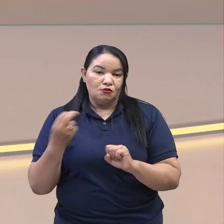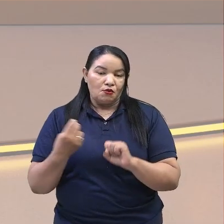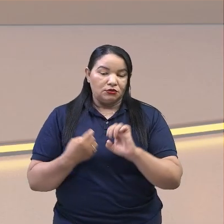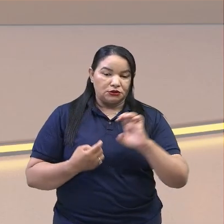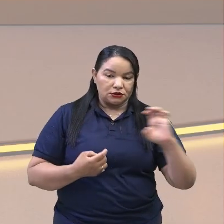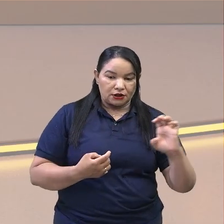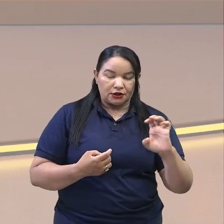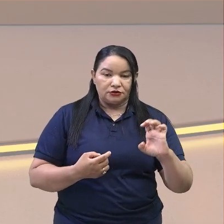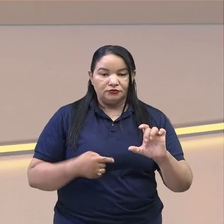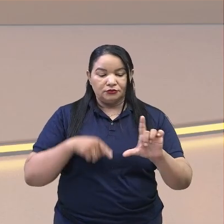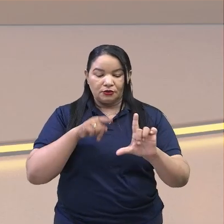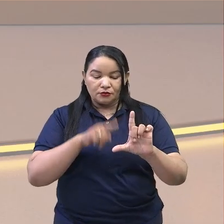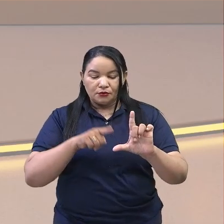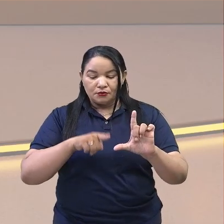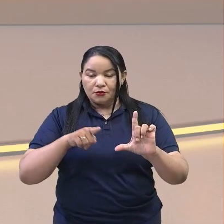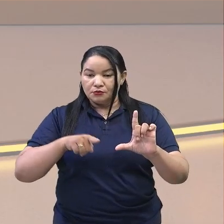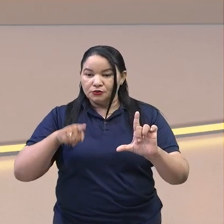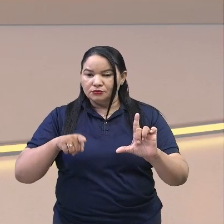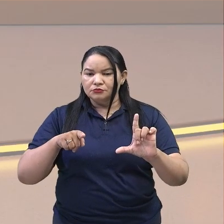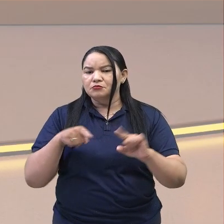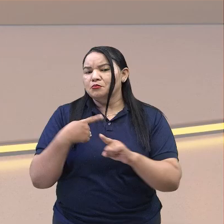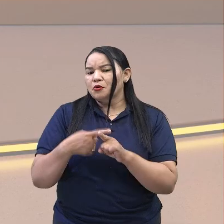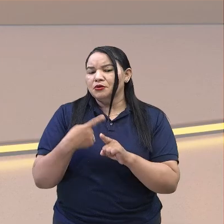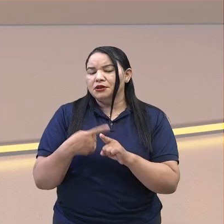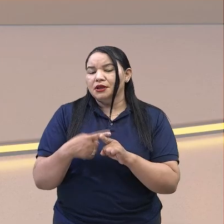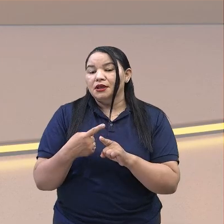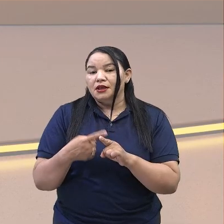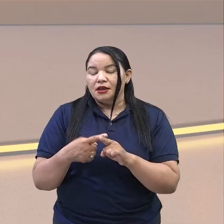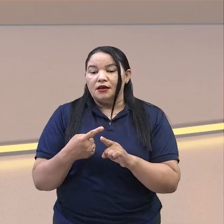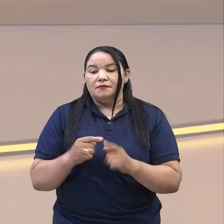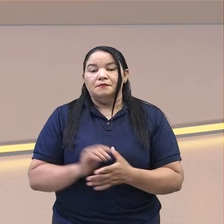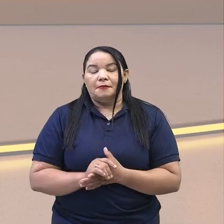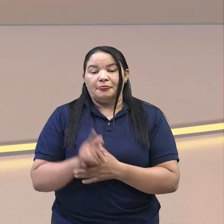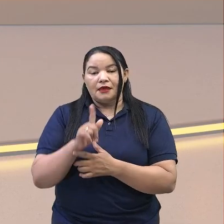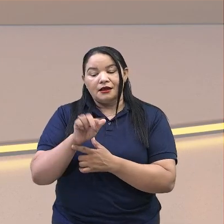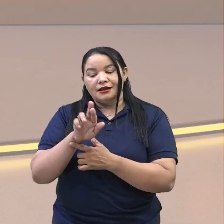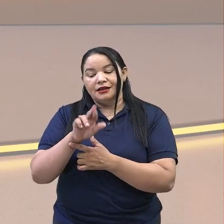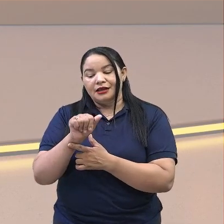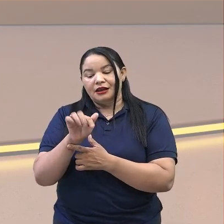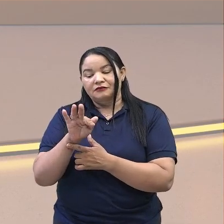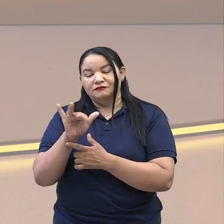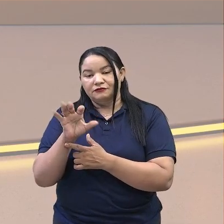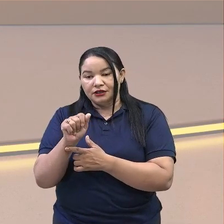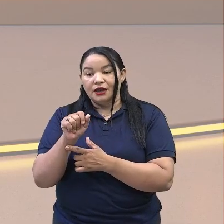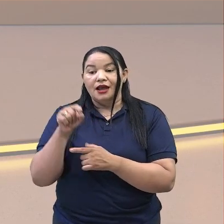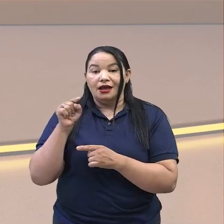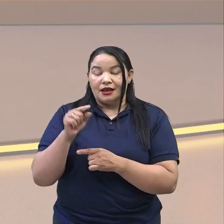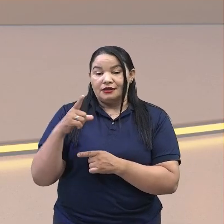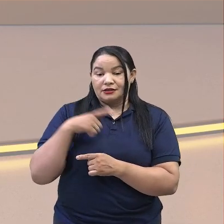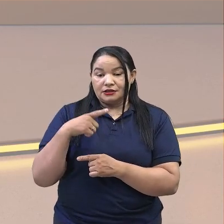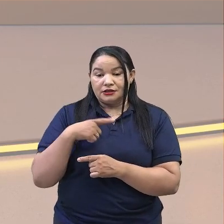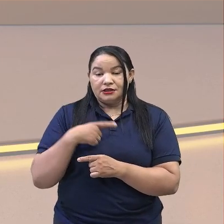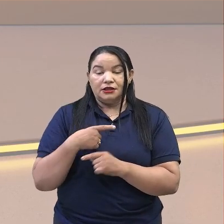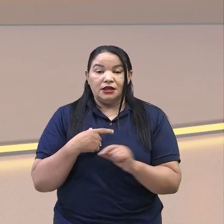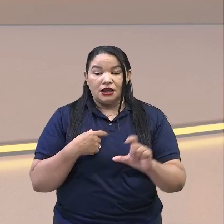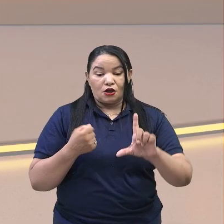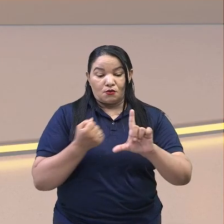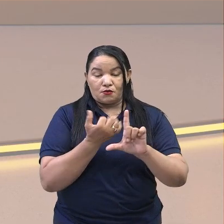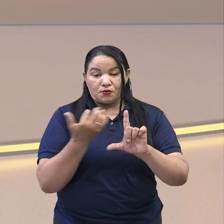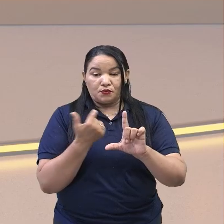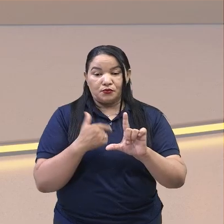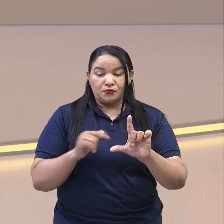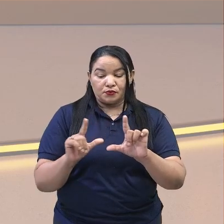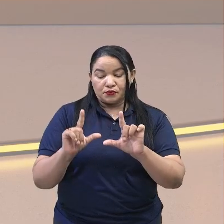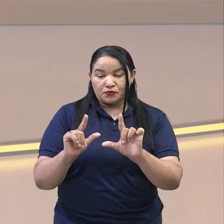escala gráfica. Por que gráfica, professor? Porque diferente da numérica, que só aparece números, aqui a gente monta um